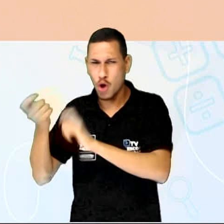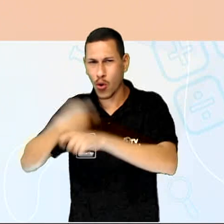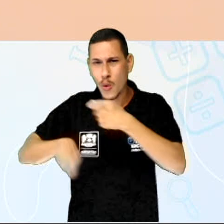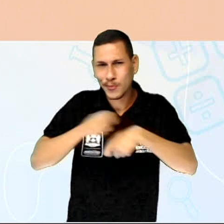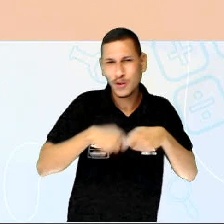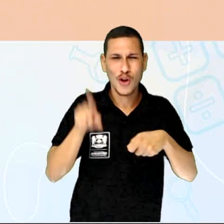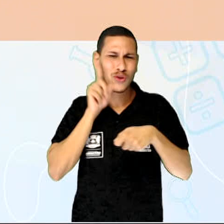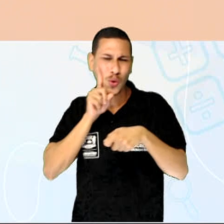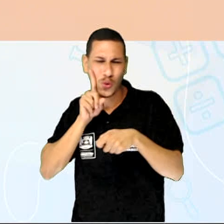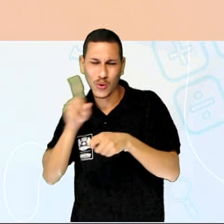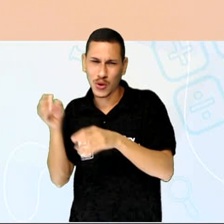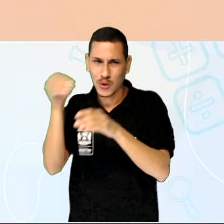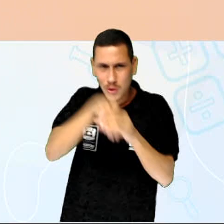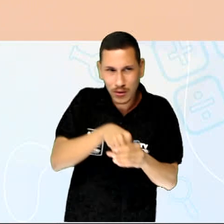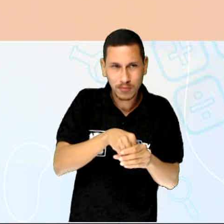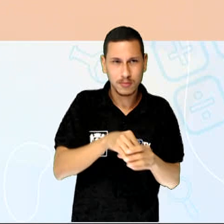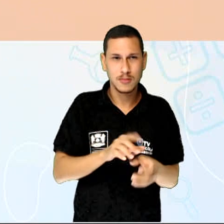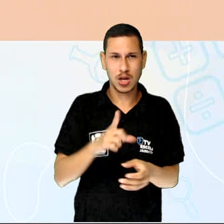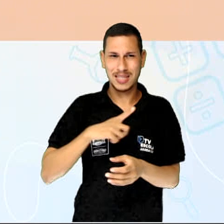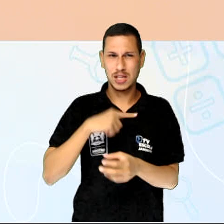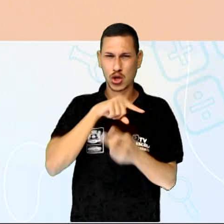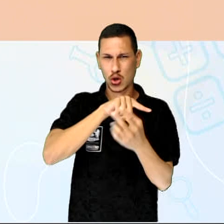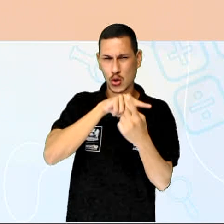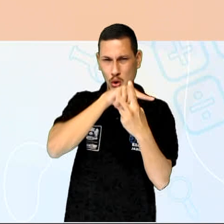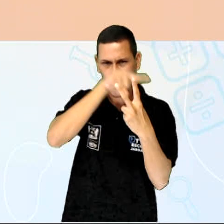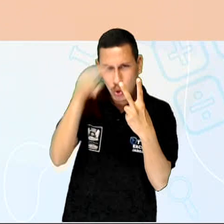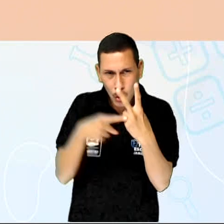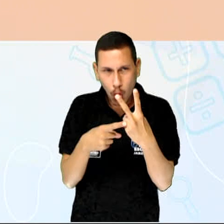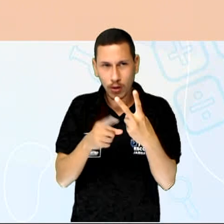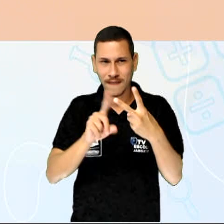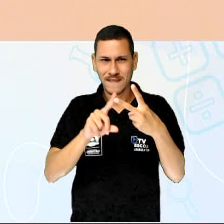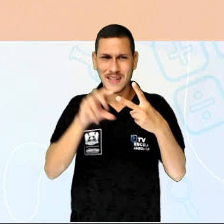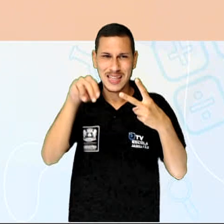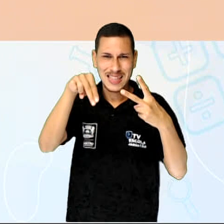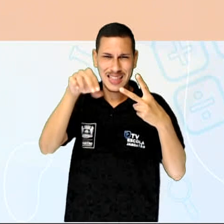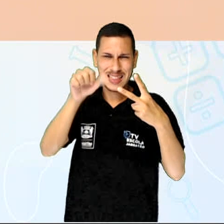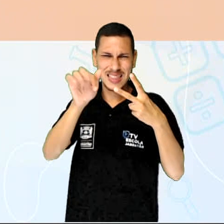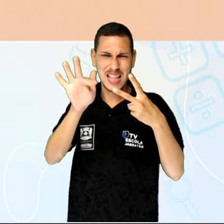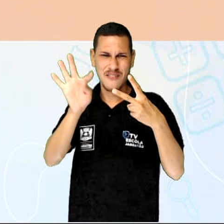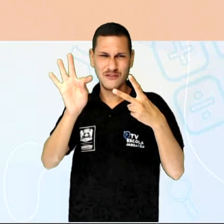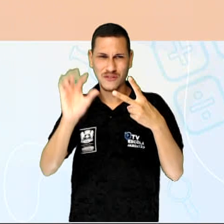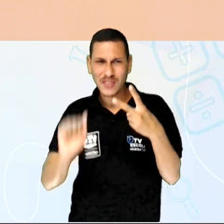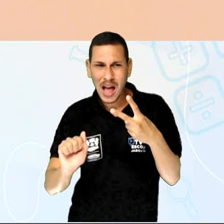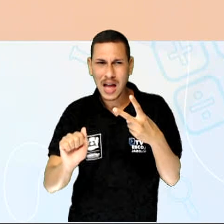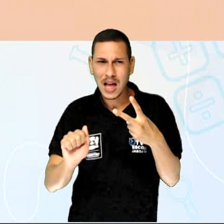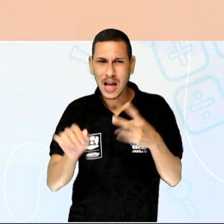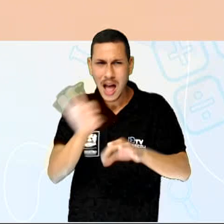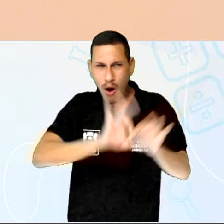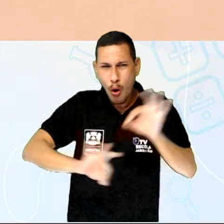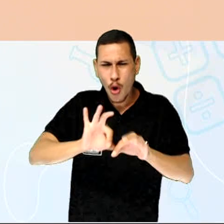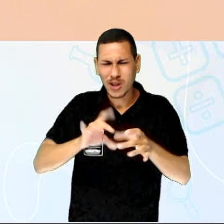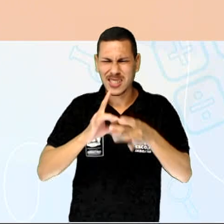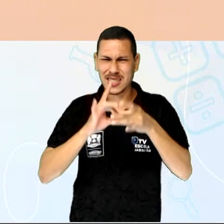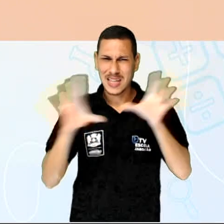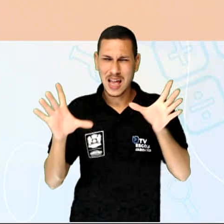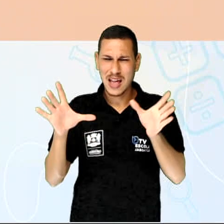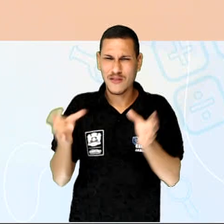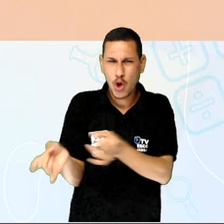estão inseridos. E aí nós vamos ter 2. O NAFTA, que é o Acordo de Livre Comércio da América do Norte, e